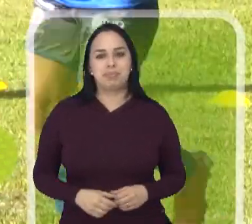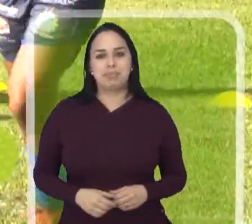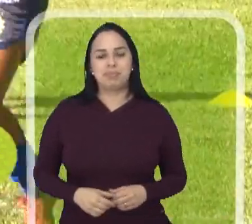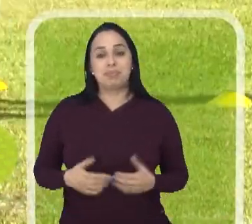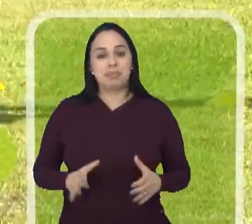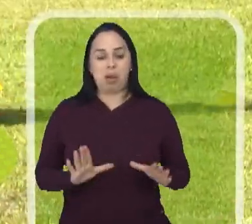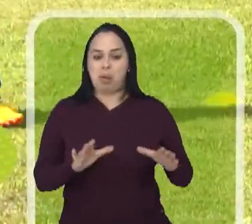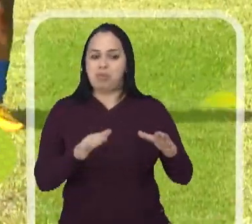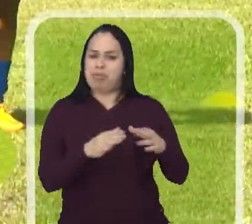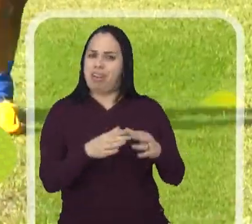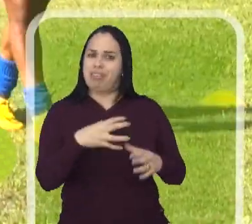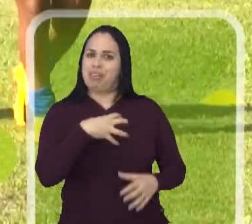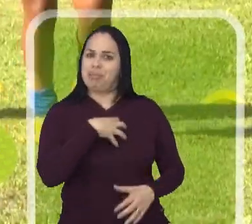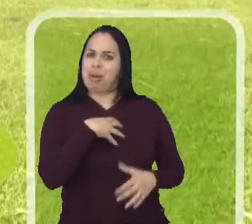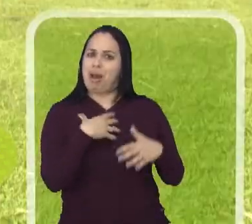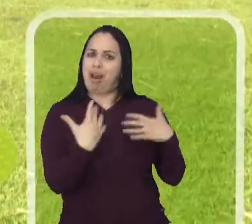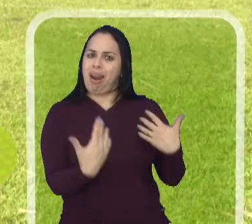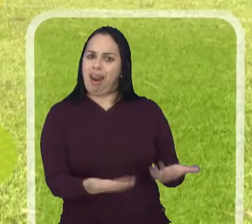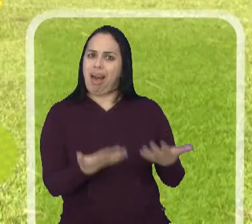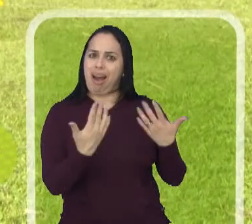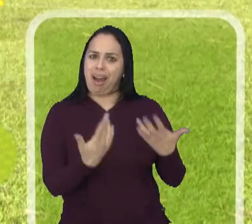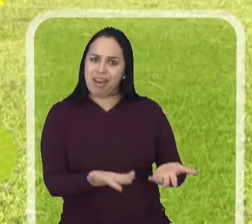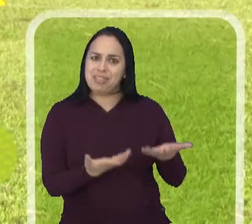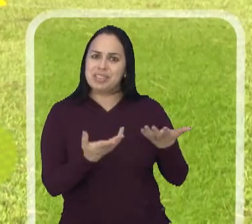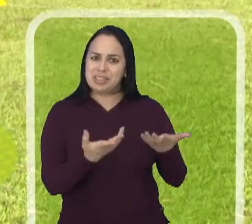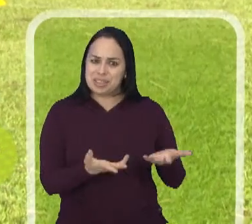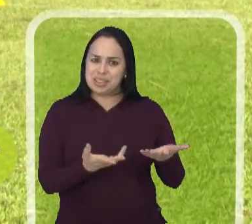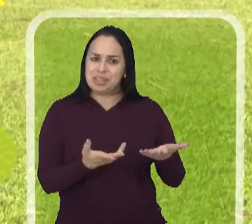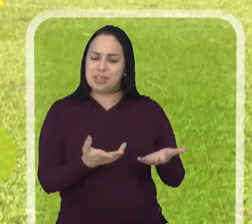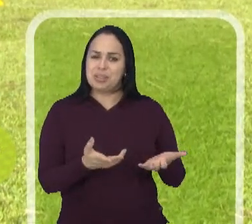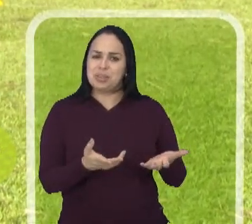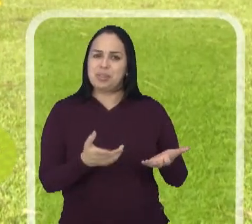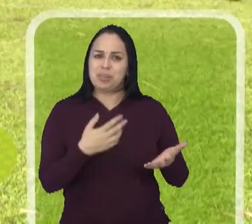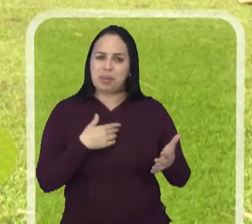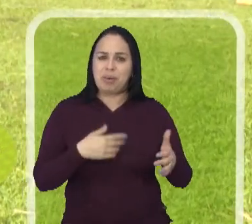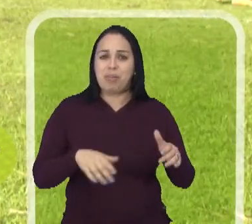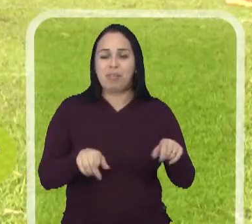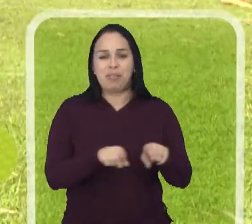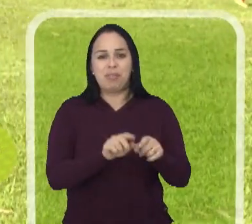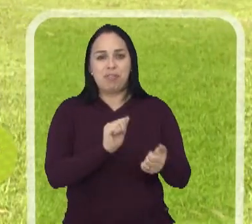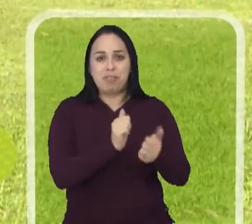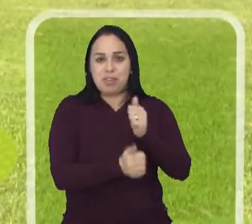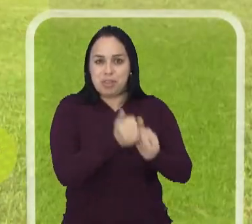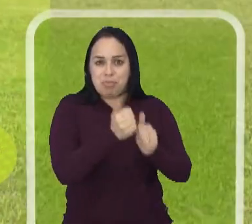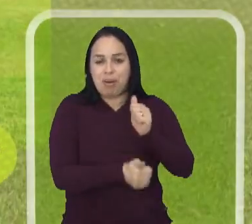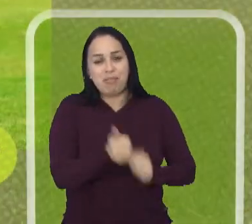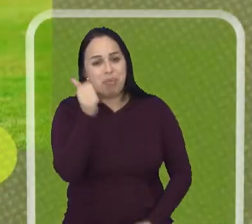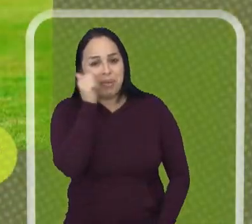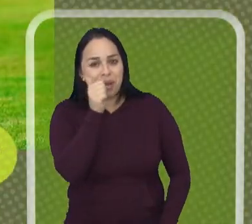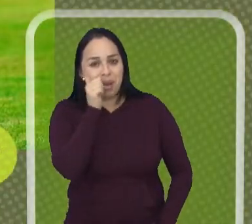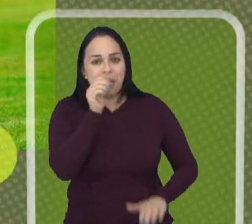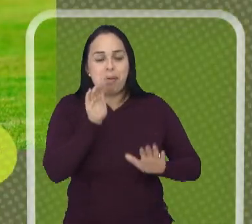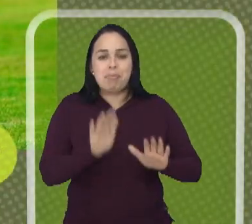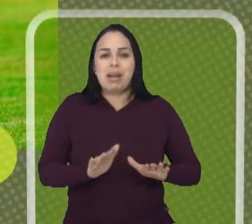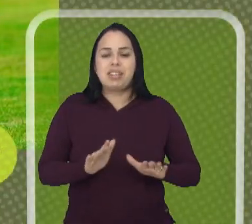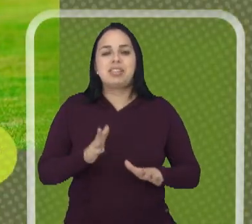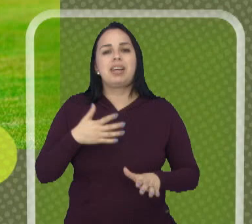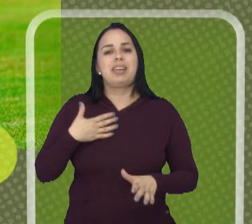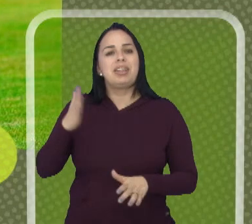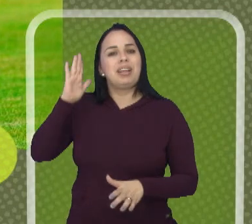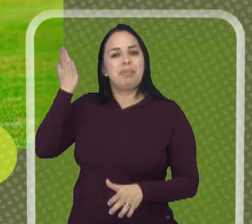O clima está mais leve pelos lados do São José Futebol Feminino. E não poderia ser diferente, após a goleada